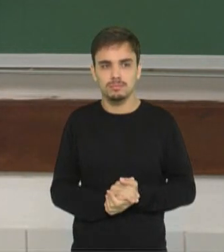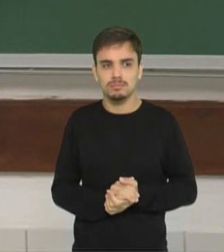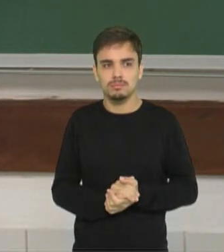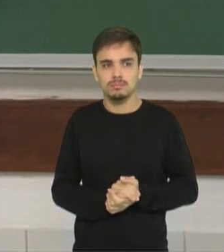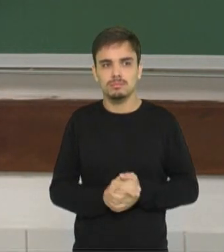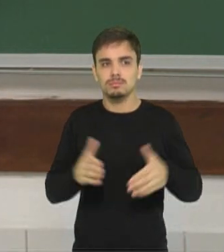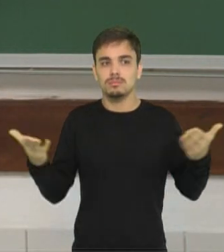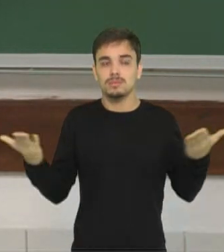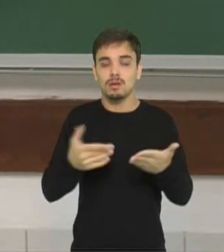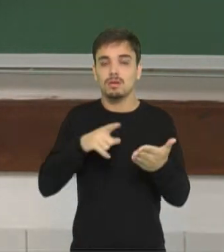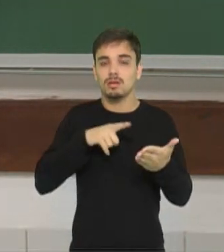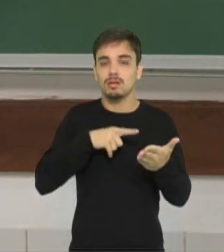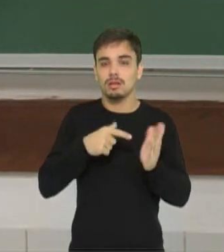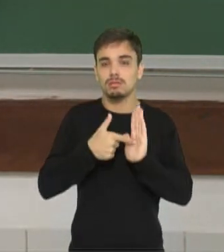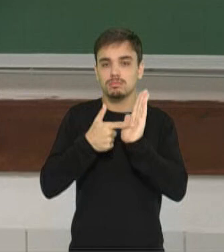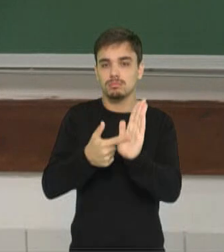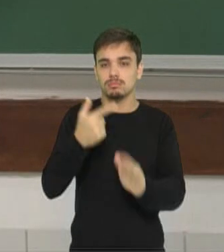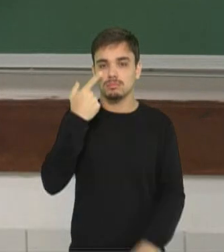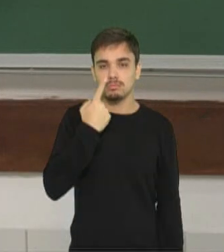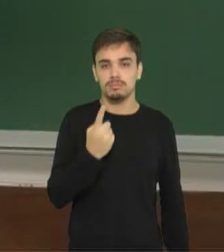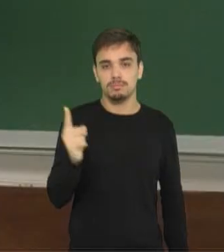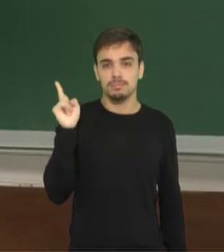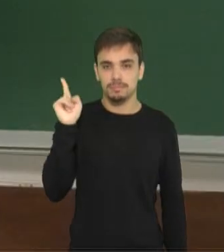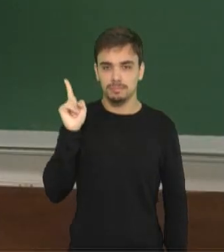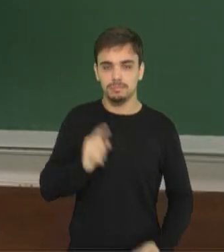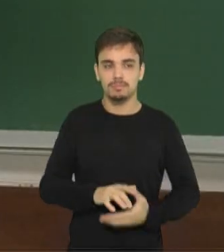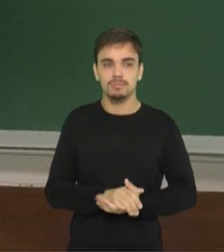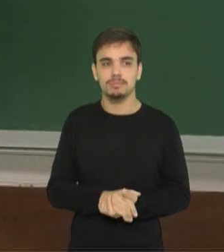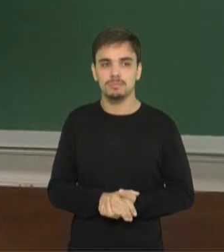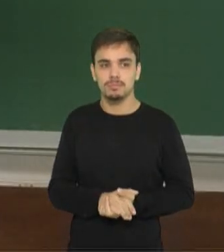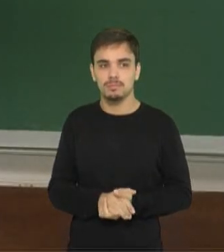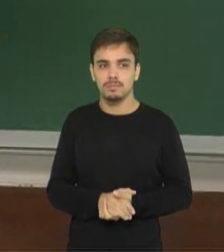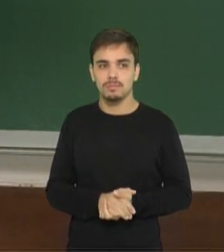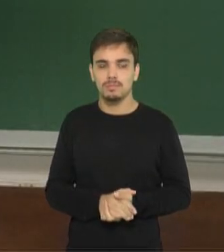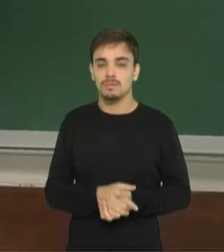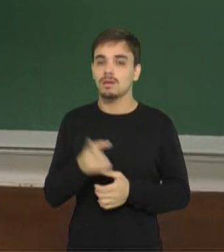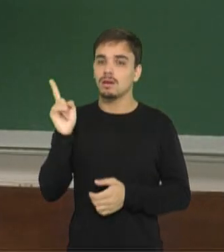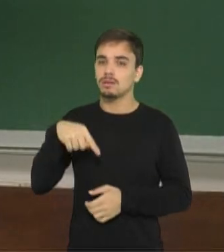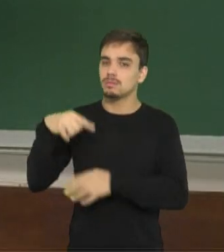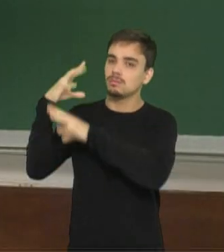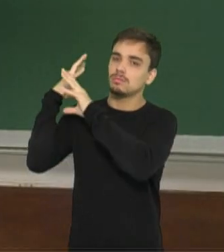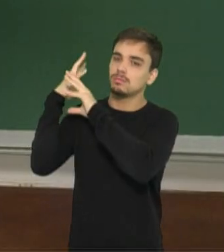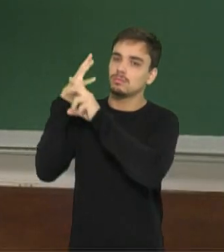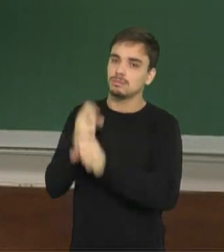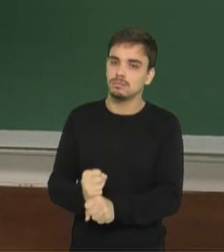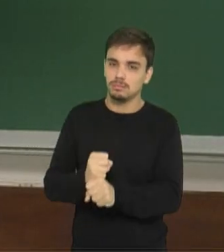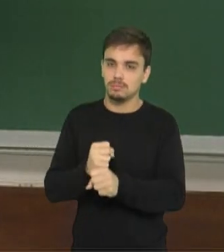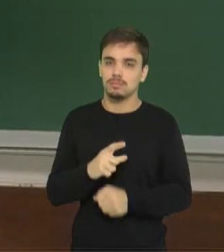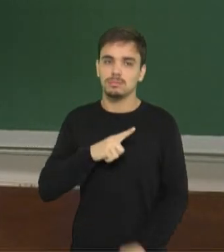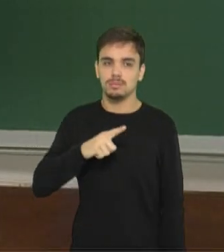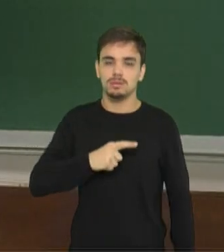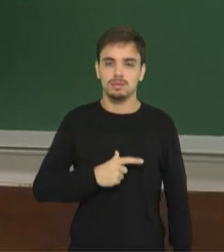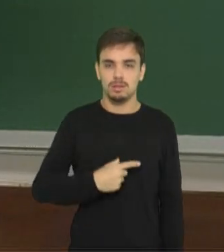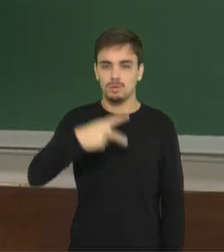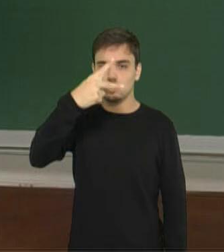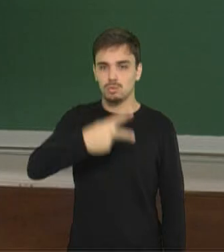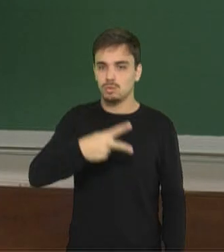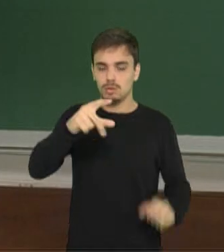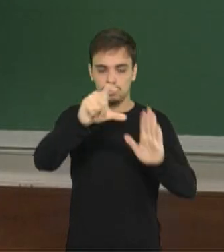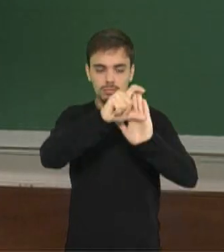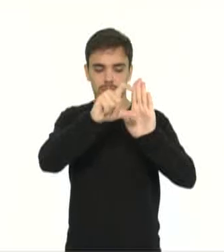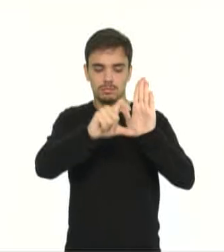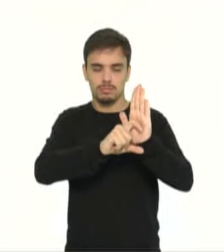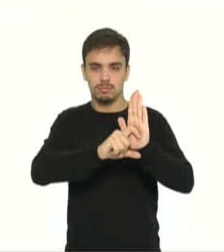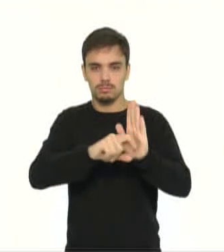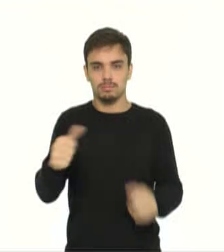E agora nós vamos para Linking Words, que é a nossa revisão aí. Eu tirei 2 trechos dos textos, que é